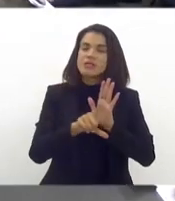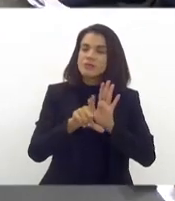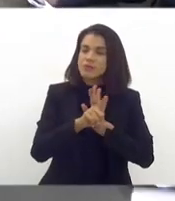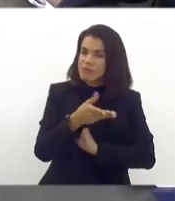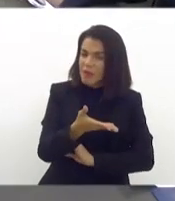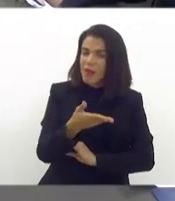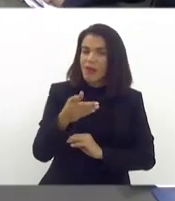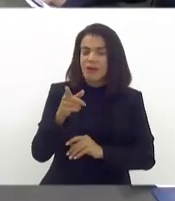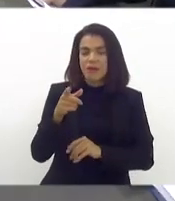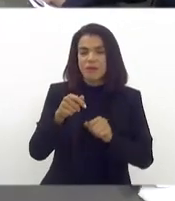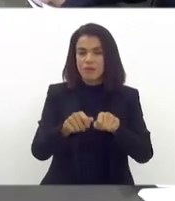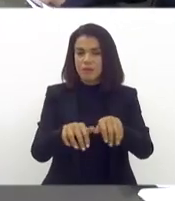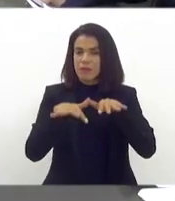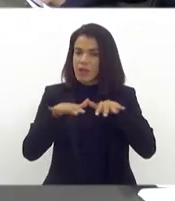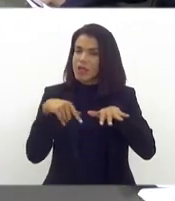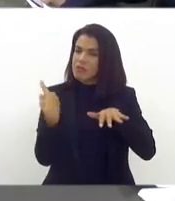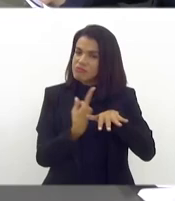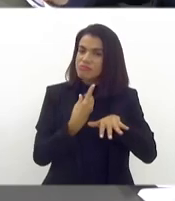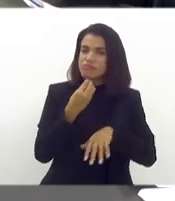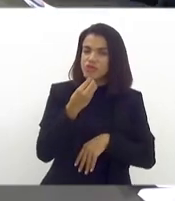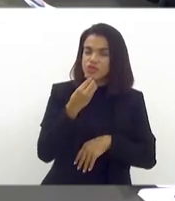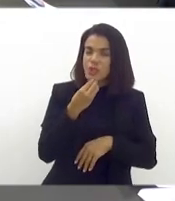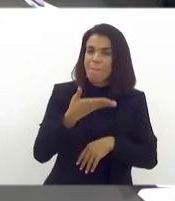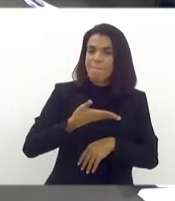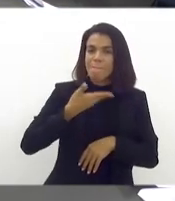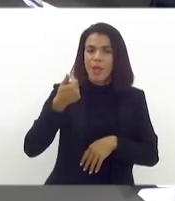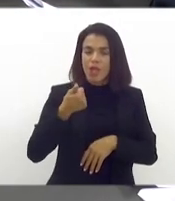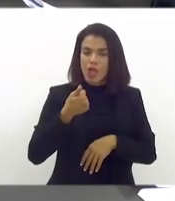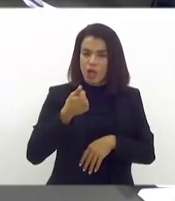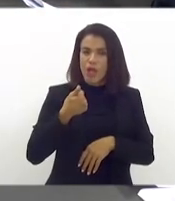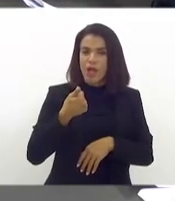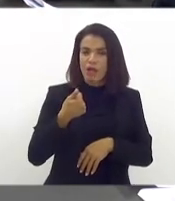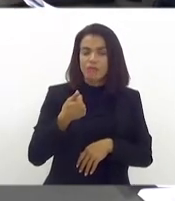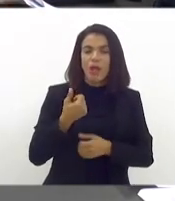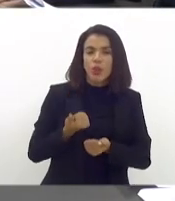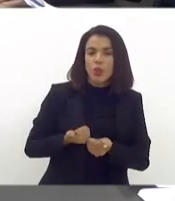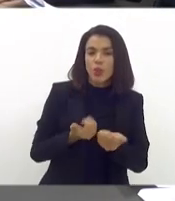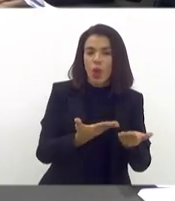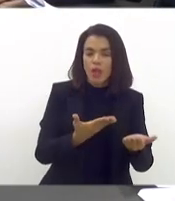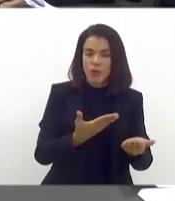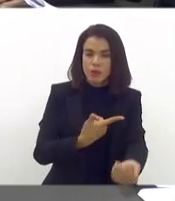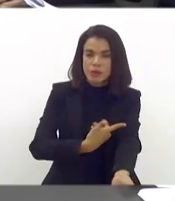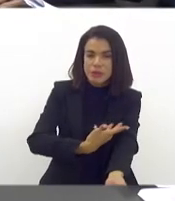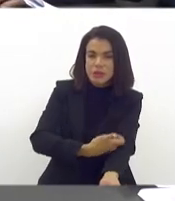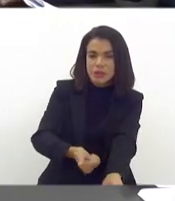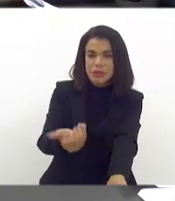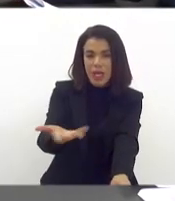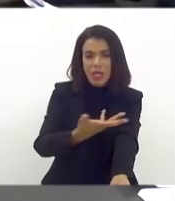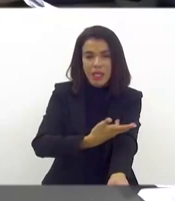no plenário, a gente podia tentar ampliá-lo, né, para ser doador de sangue e de órgãos. Né? Perfeito.